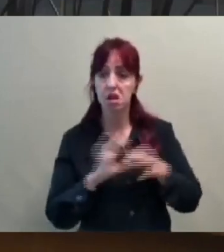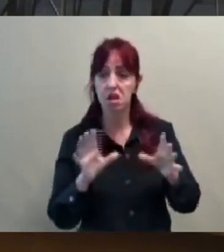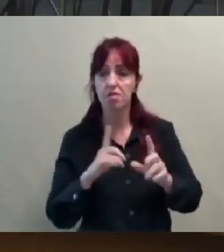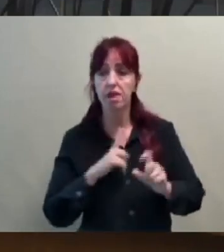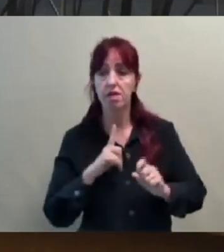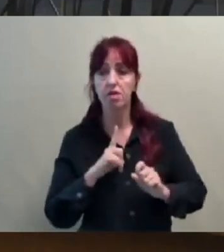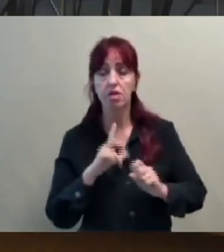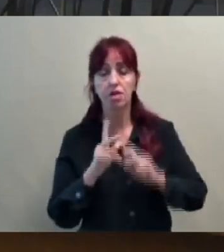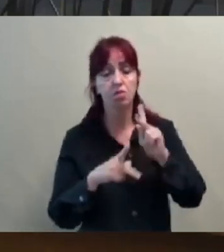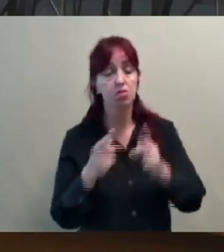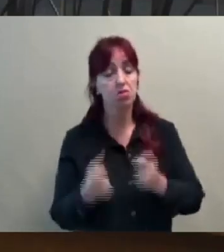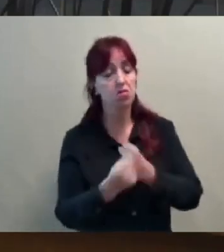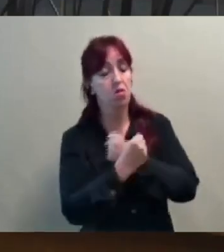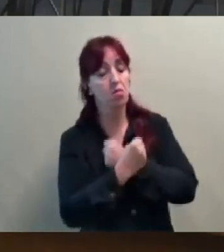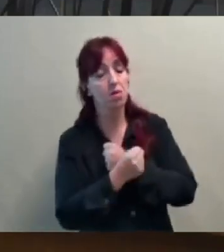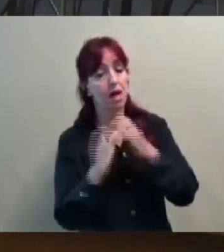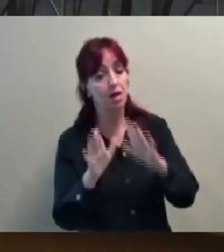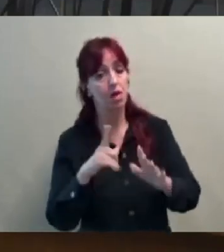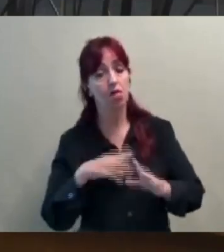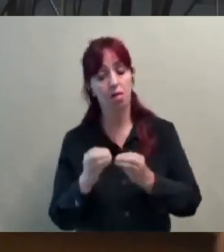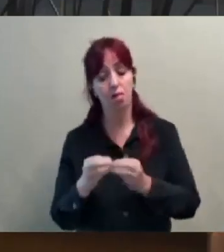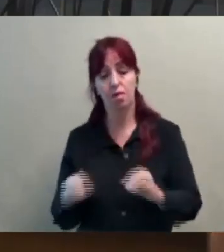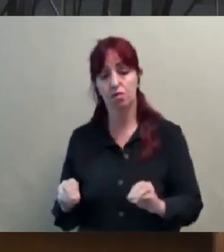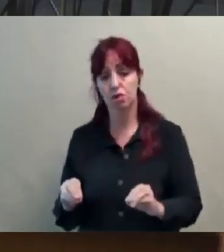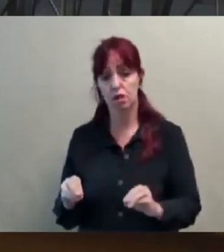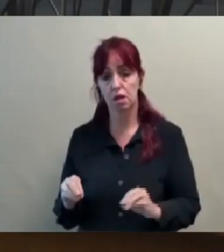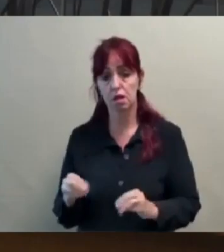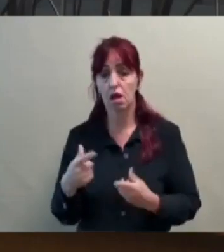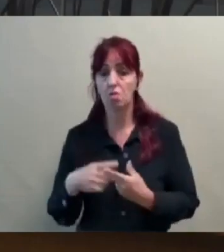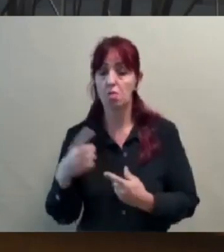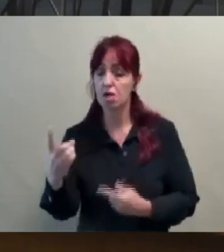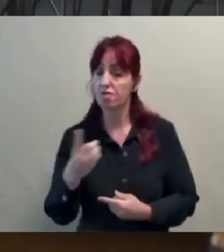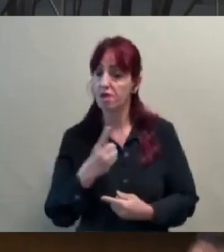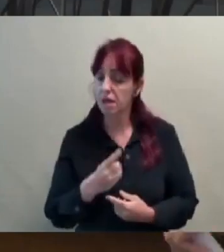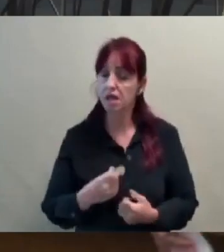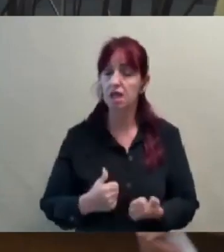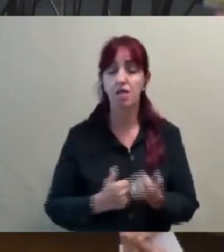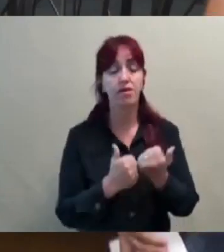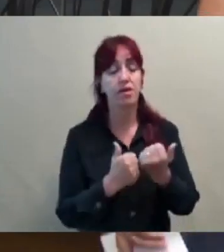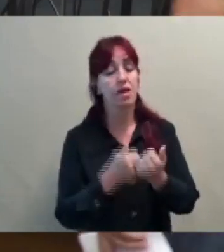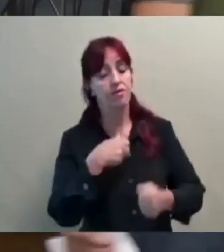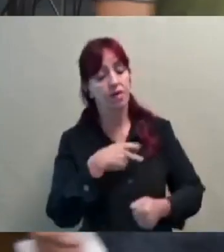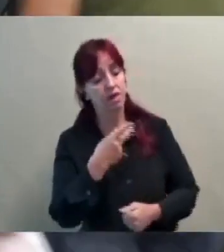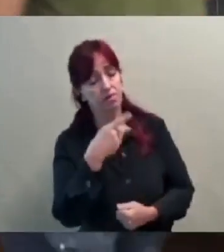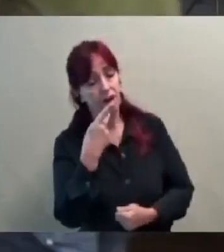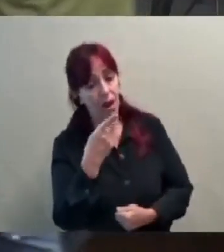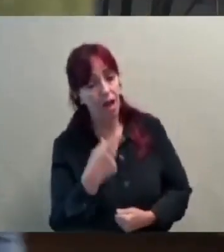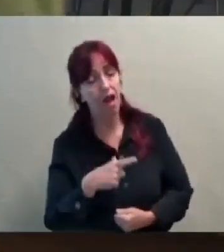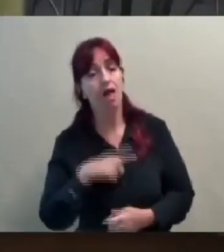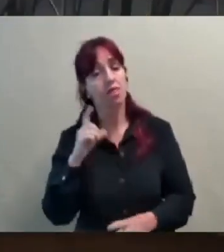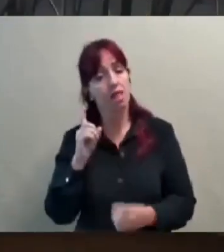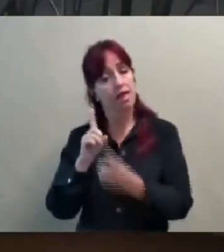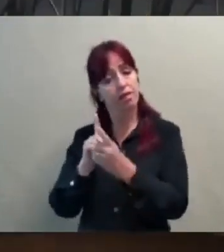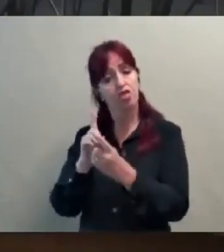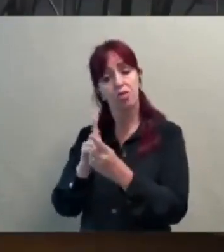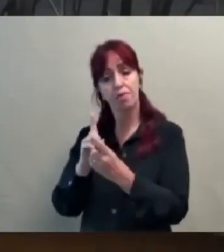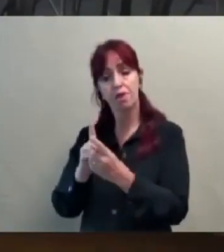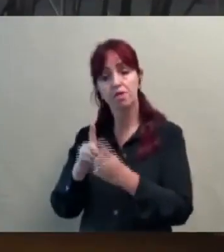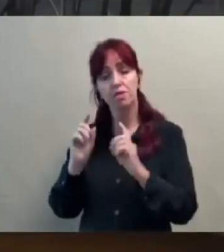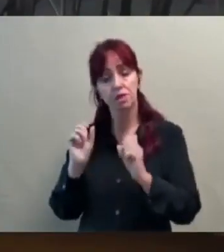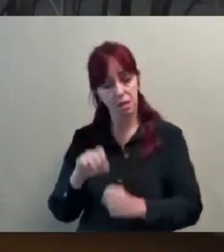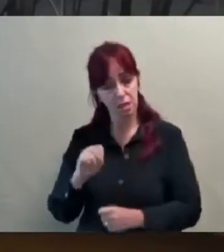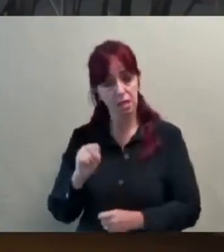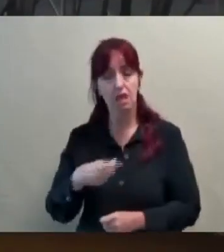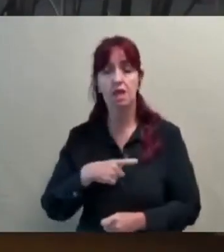nós estamos sempre prejudicados. Quem vem aqui defender, quem vem aqui falar, está tendo os atendimentos. Está aí nas redes